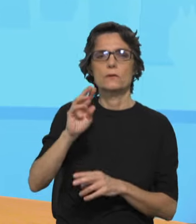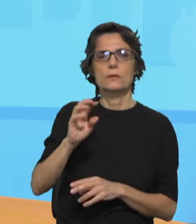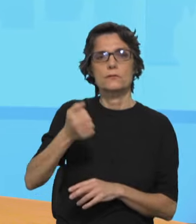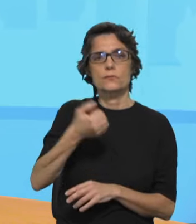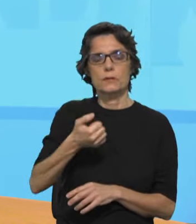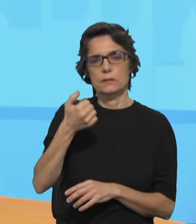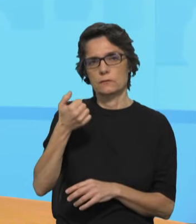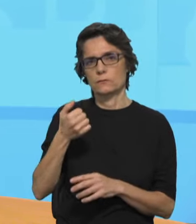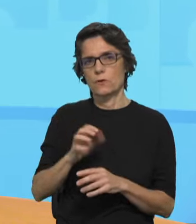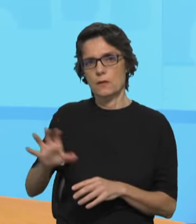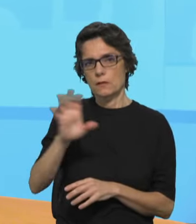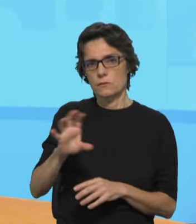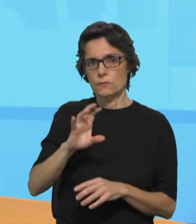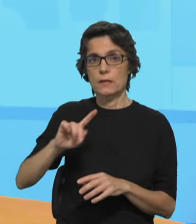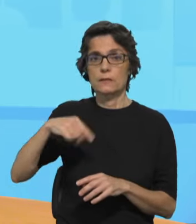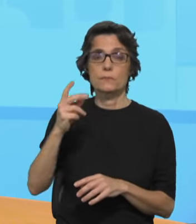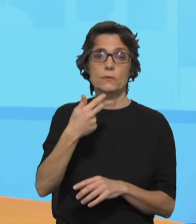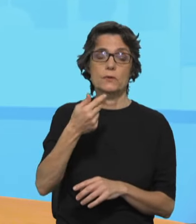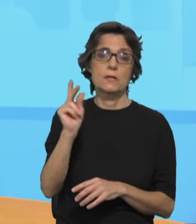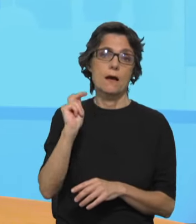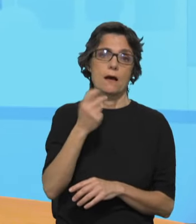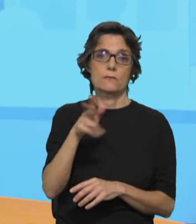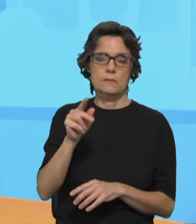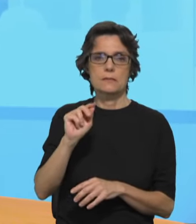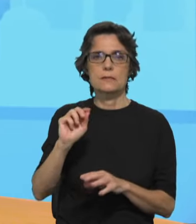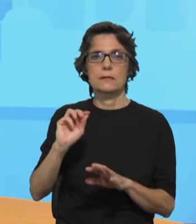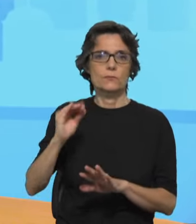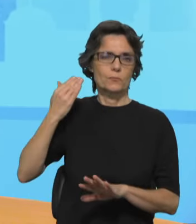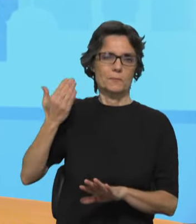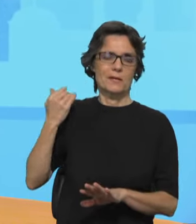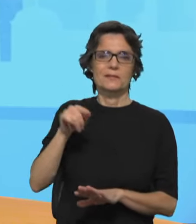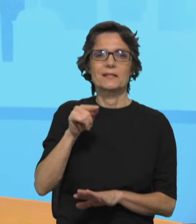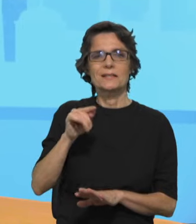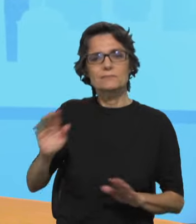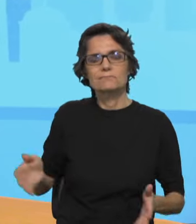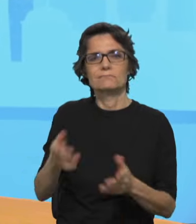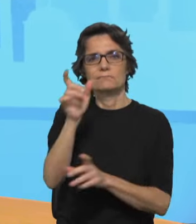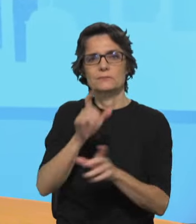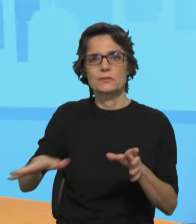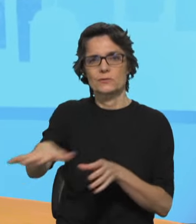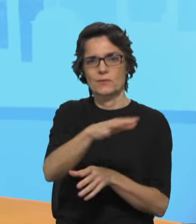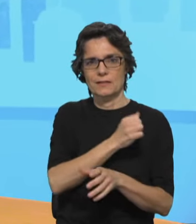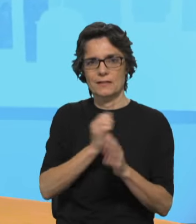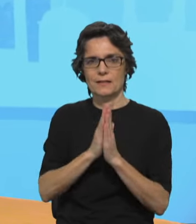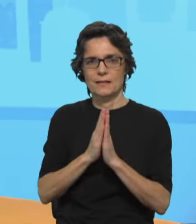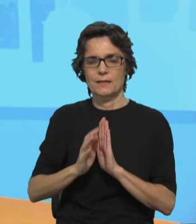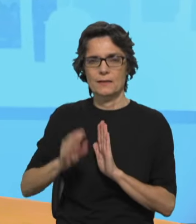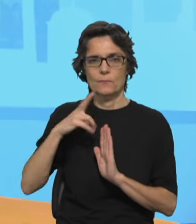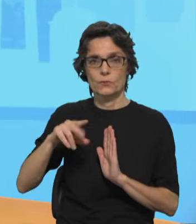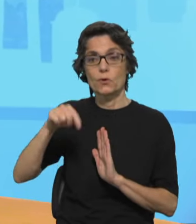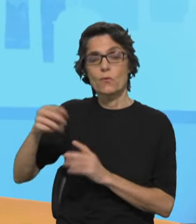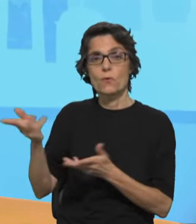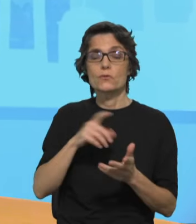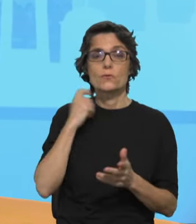anos depois do primeiro, que decorreu também em Braga, e motiva a participação das várias dioceses de Portugal. Hoje o Padre Joaquim Ganhão